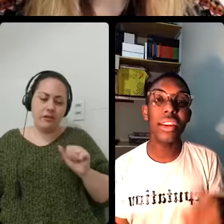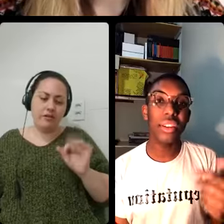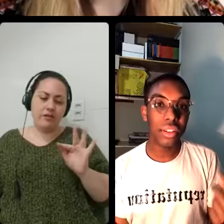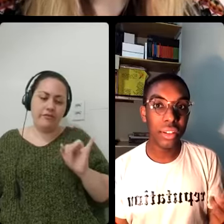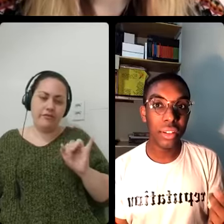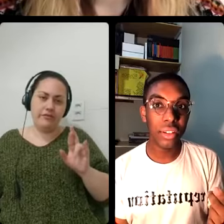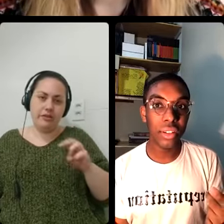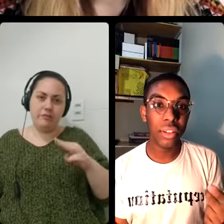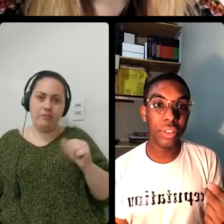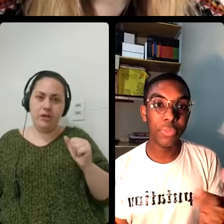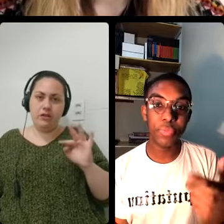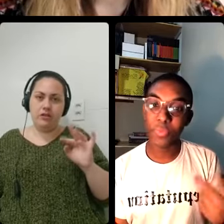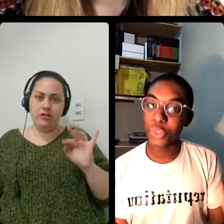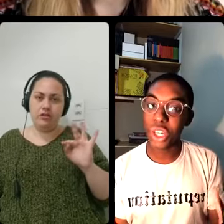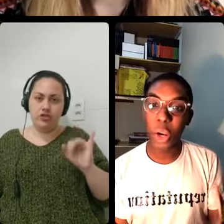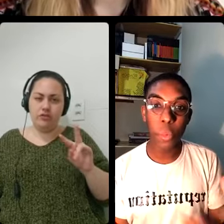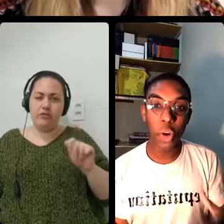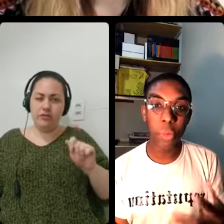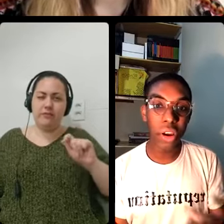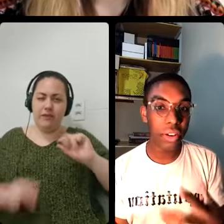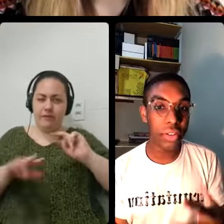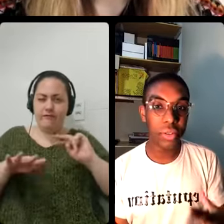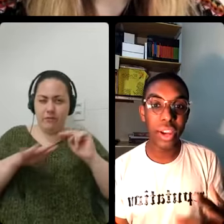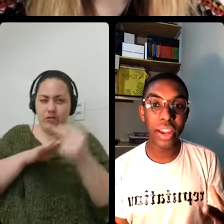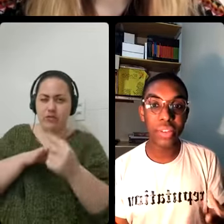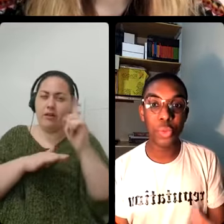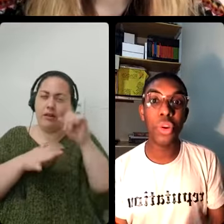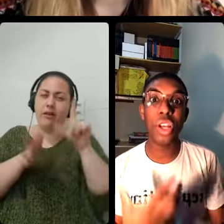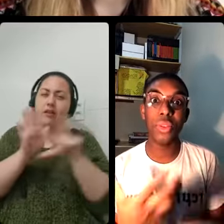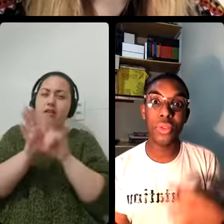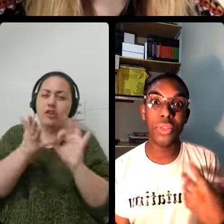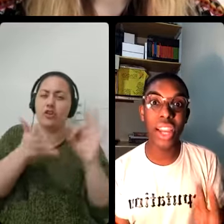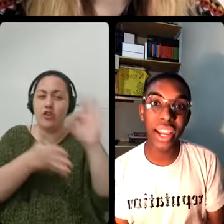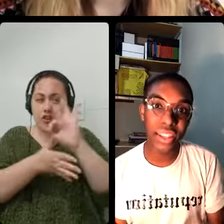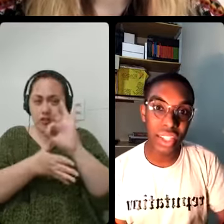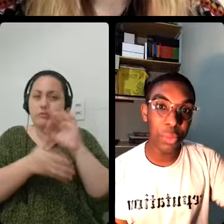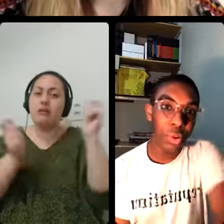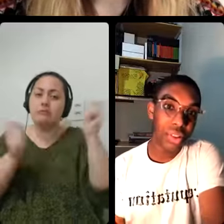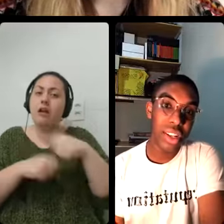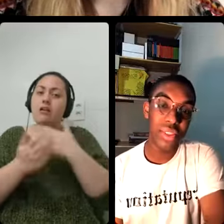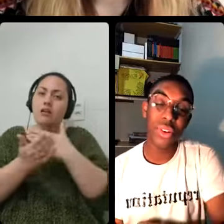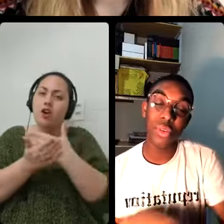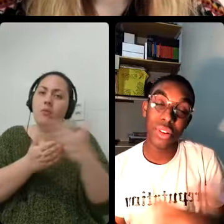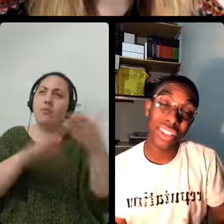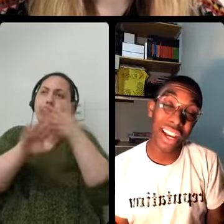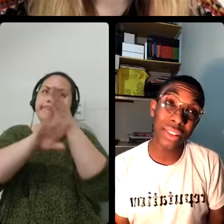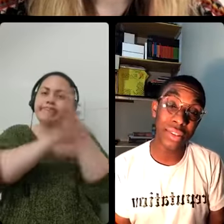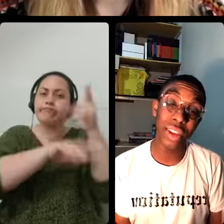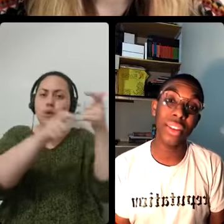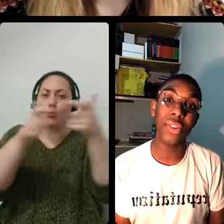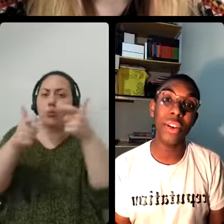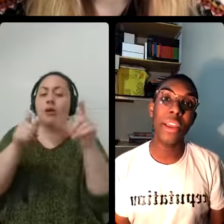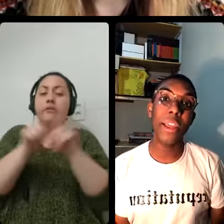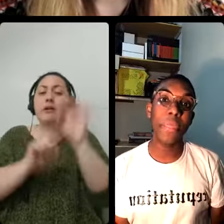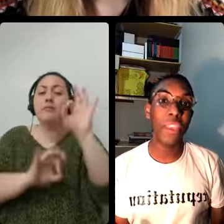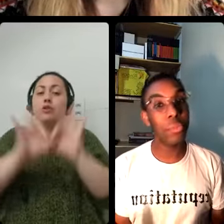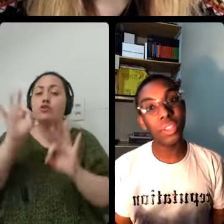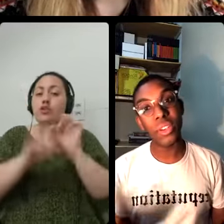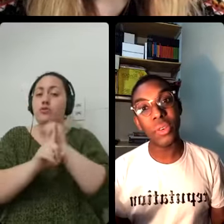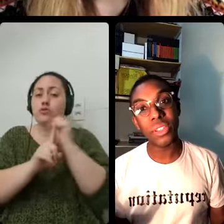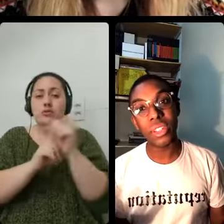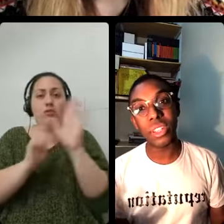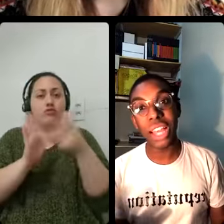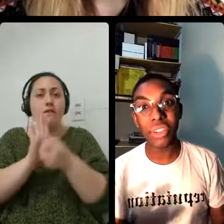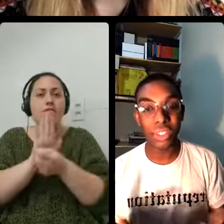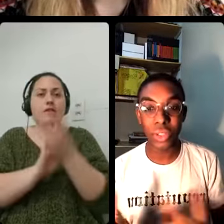consegue chegar um pouco melhor nesses lugares. Os projetos sociais, que muitos deles foram cortados, né? Então, de